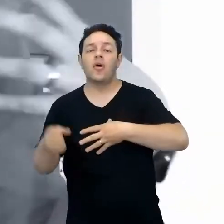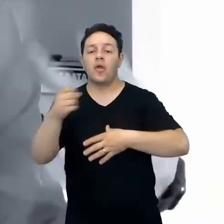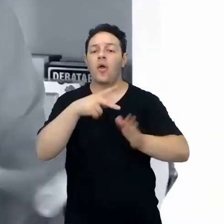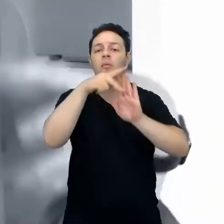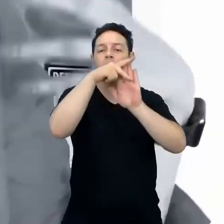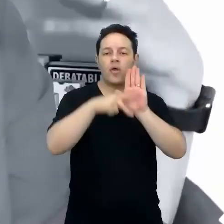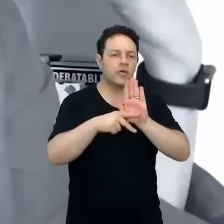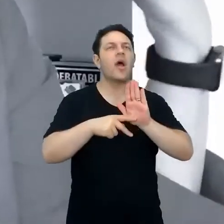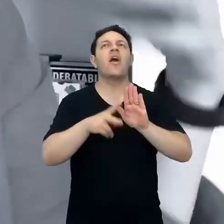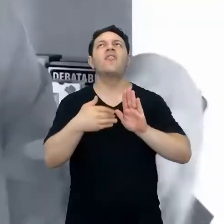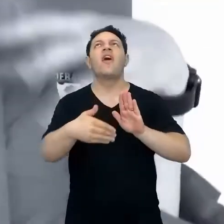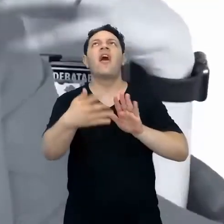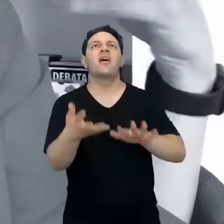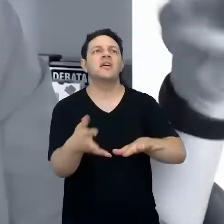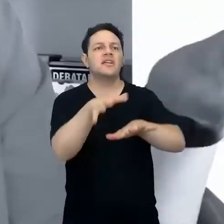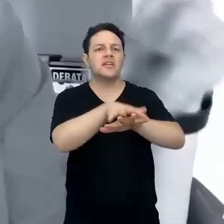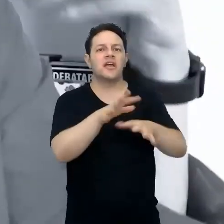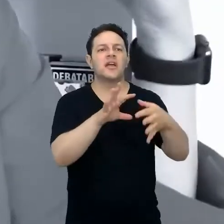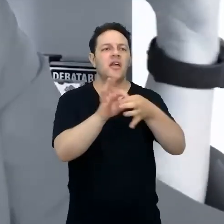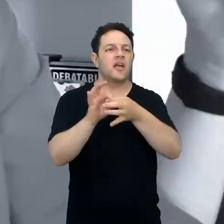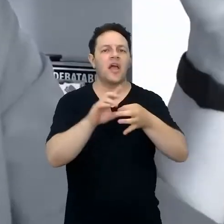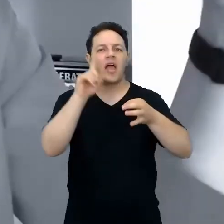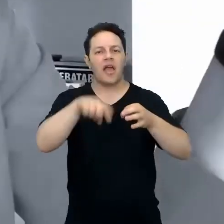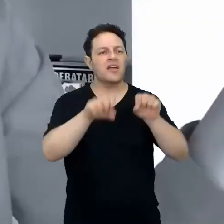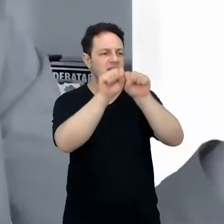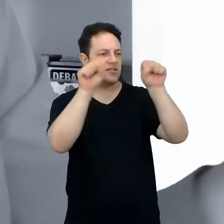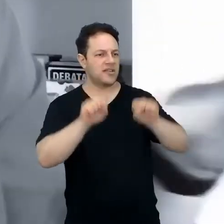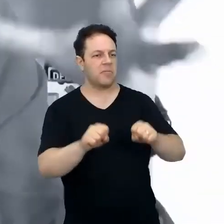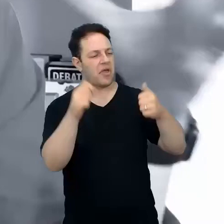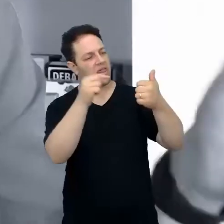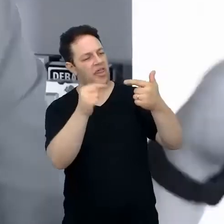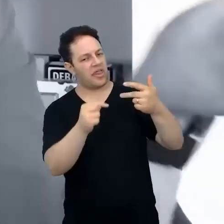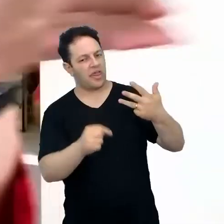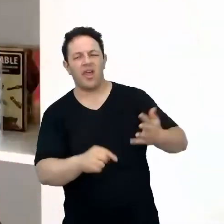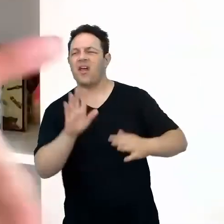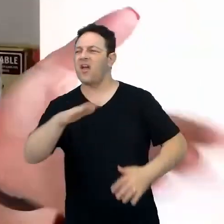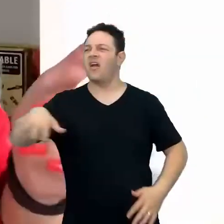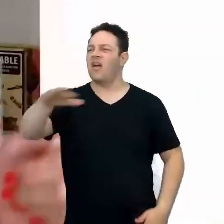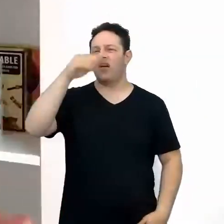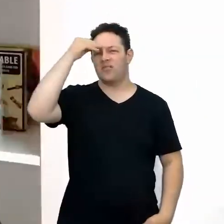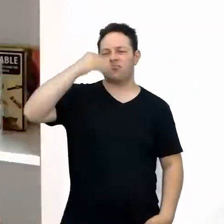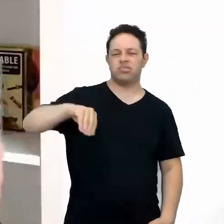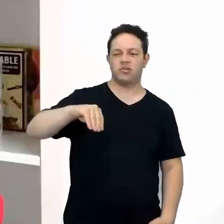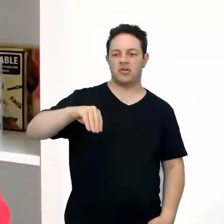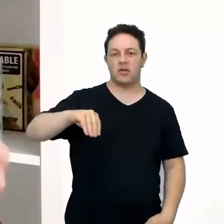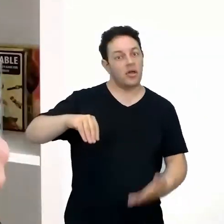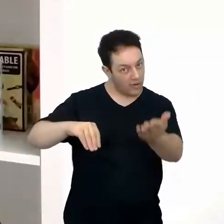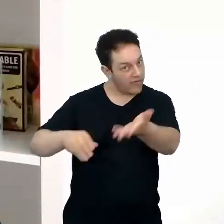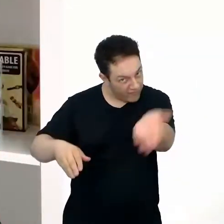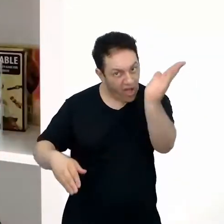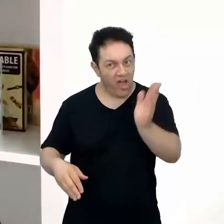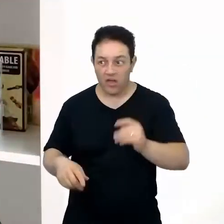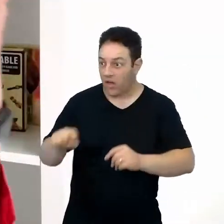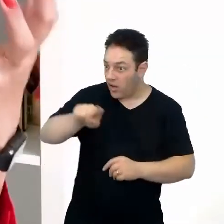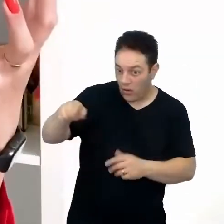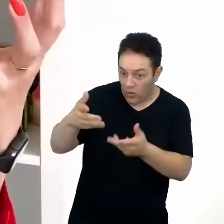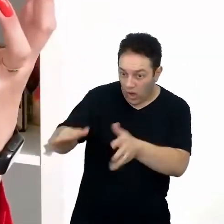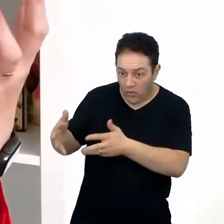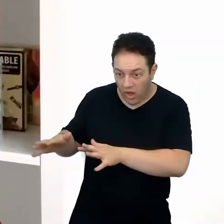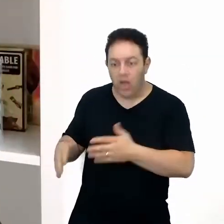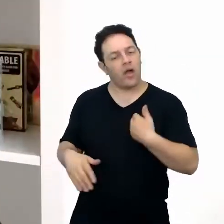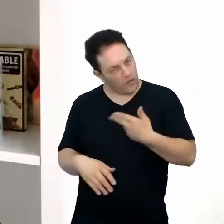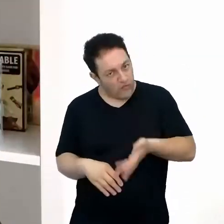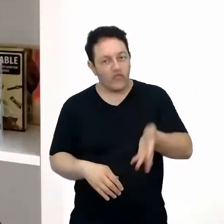ter um projeto de integração do sistema XPTO com a área tal, ninguém quer fazer. Faça você! Vai pra cima, não fique com